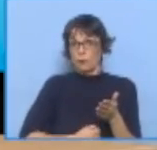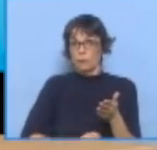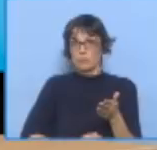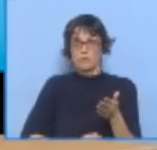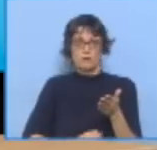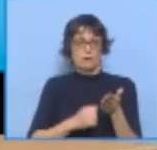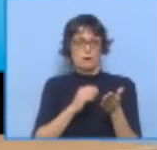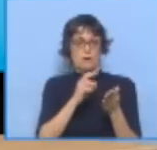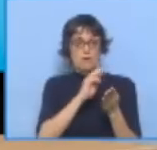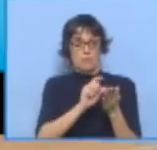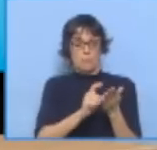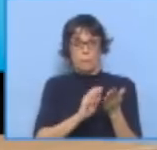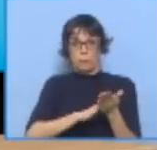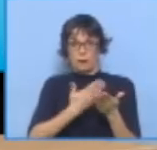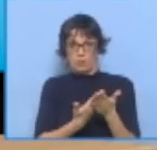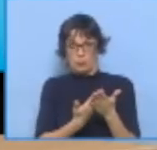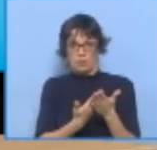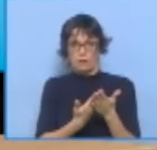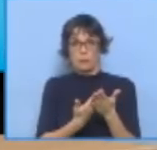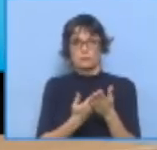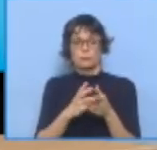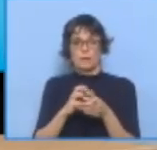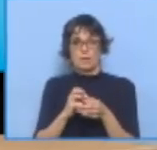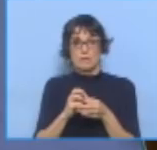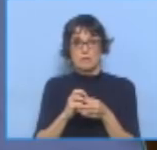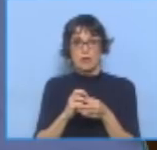por ligação ilícita.